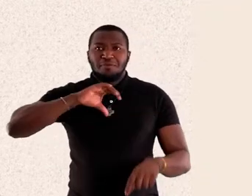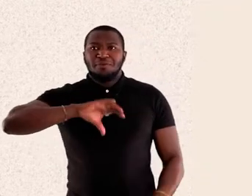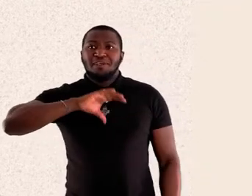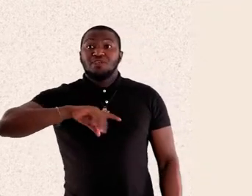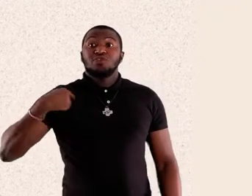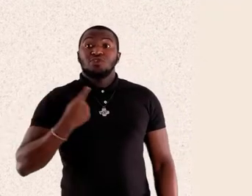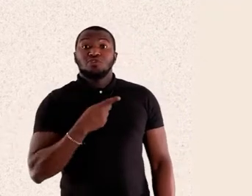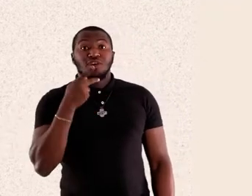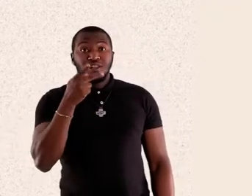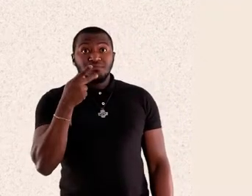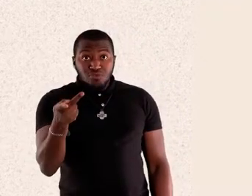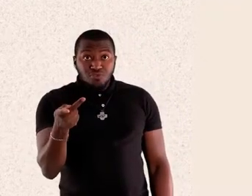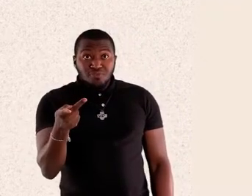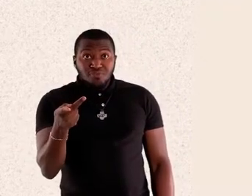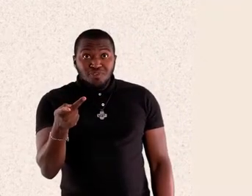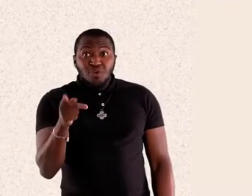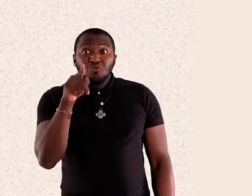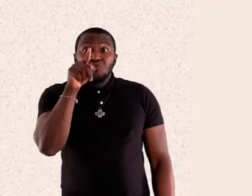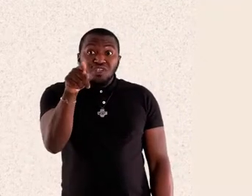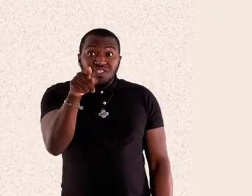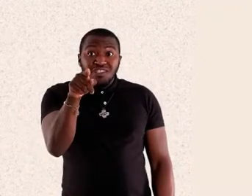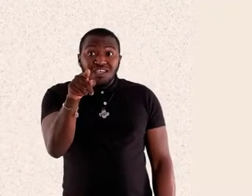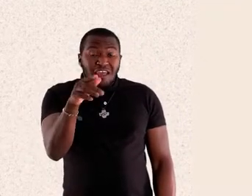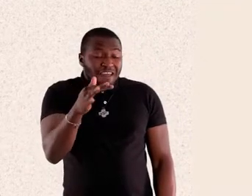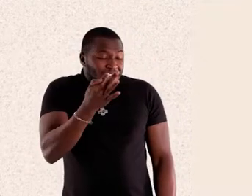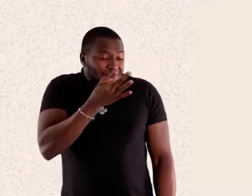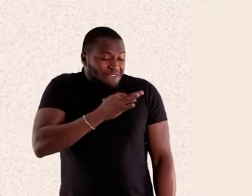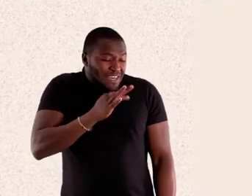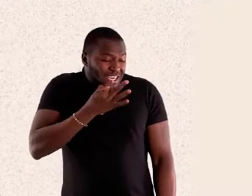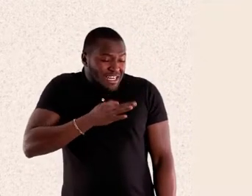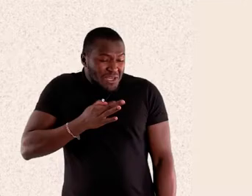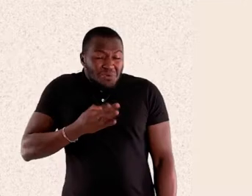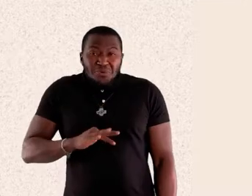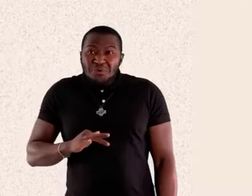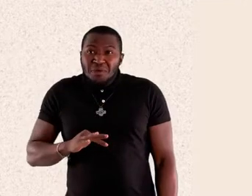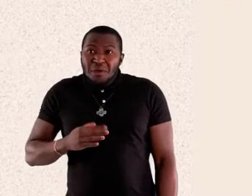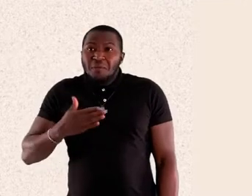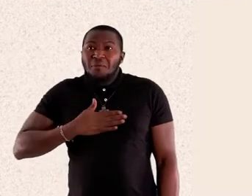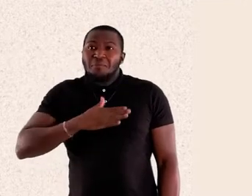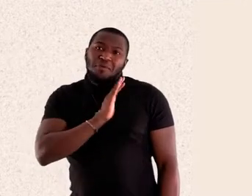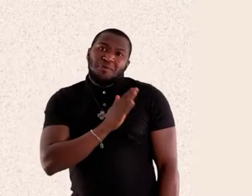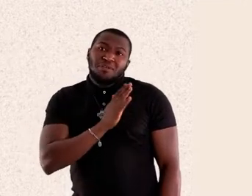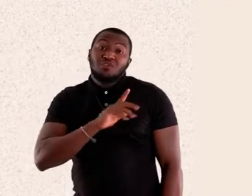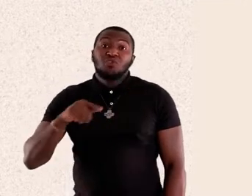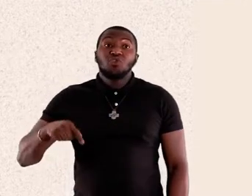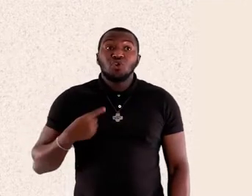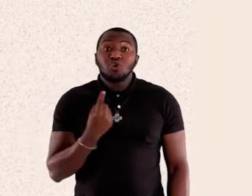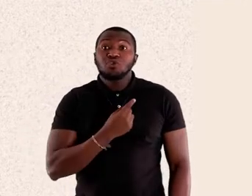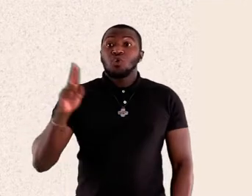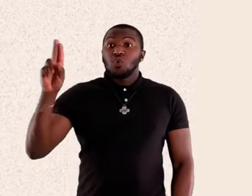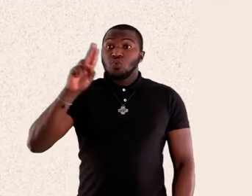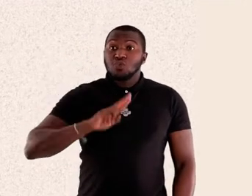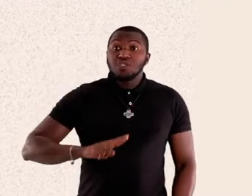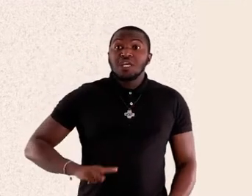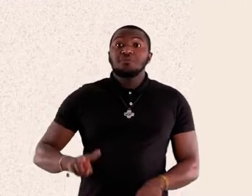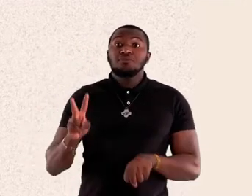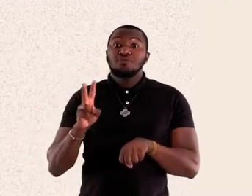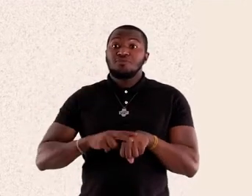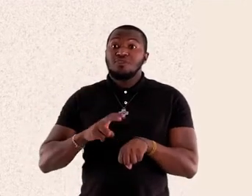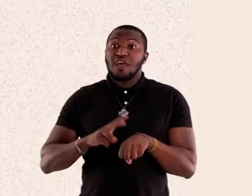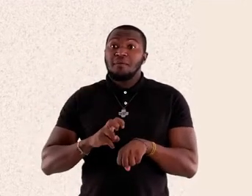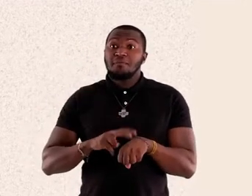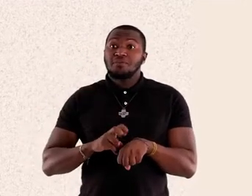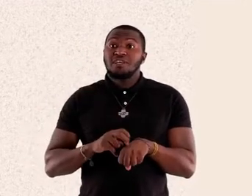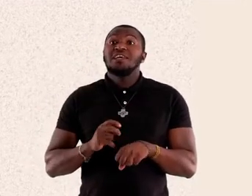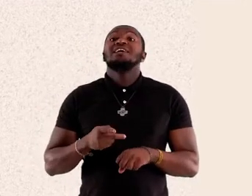fala o que você feriu meu coração nós usamos verbos que dizem respeito a dor